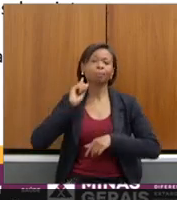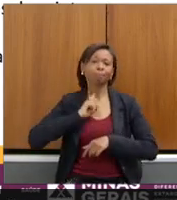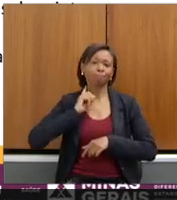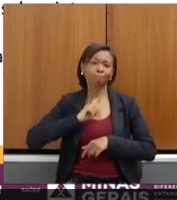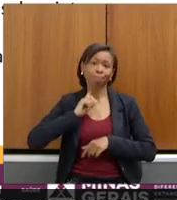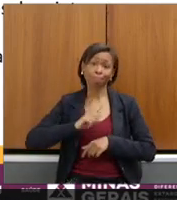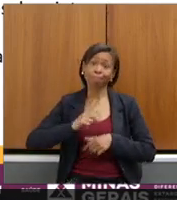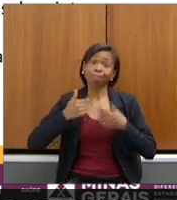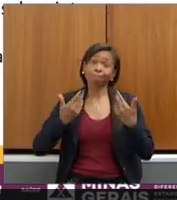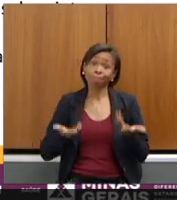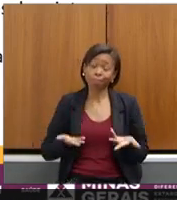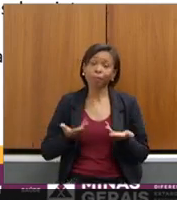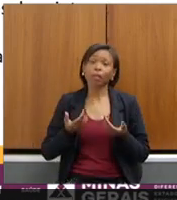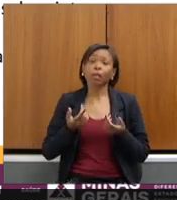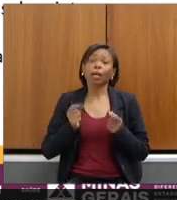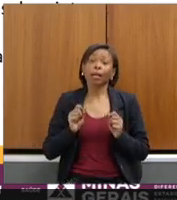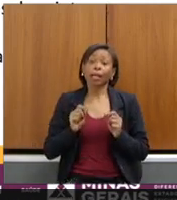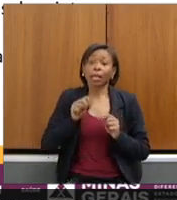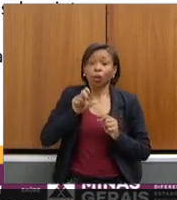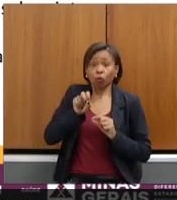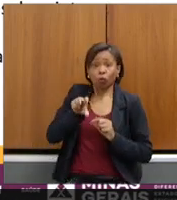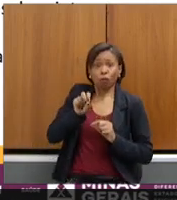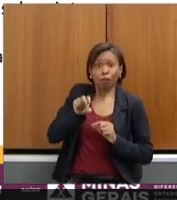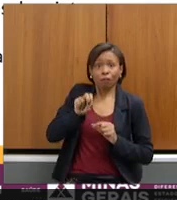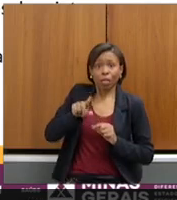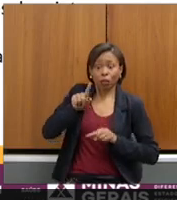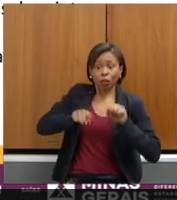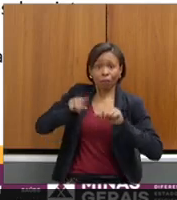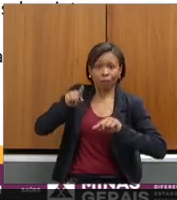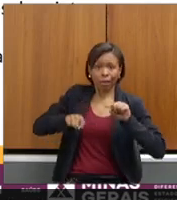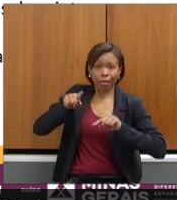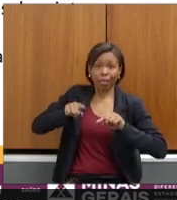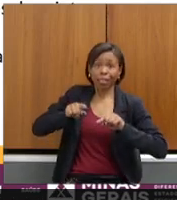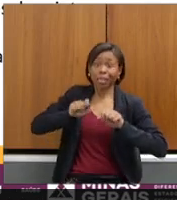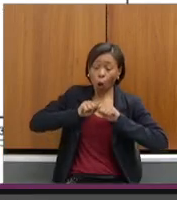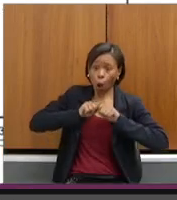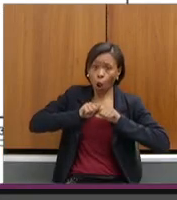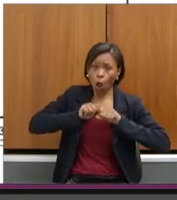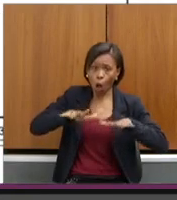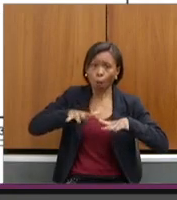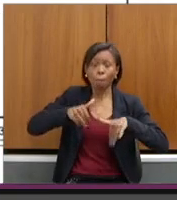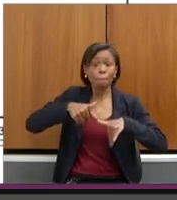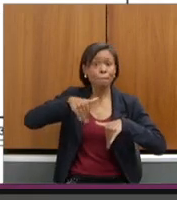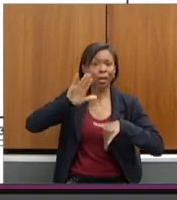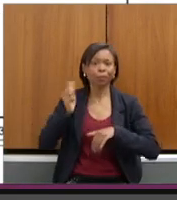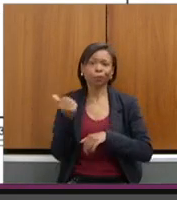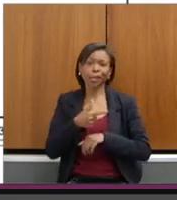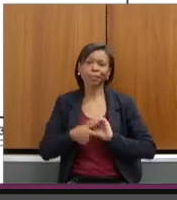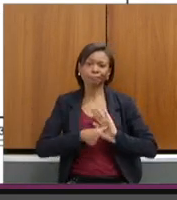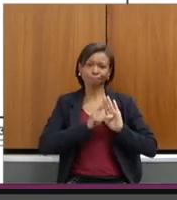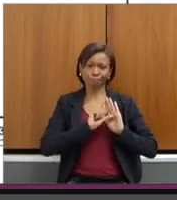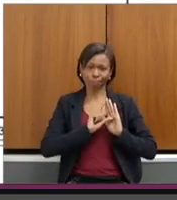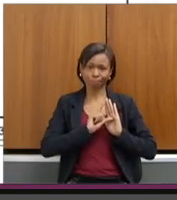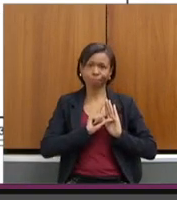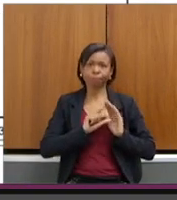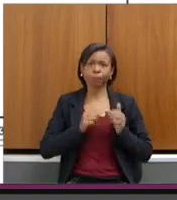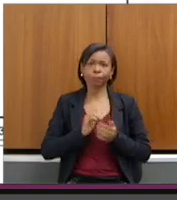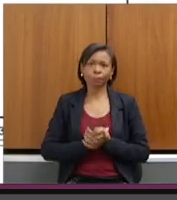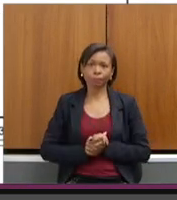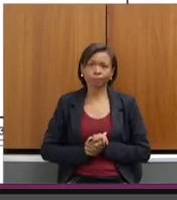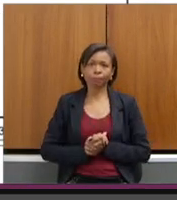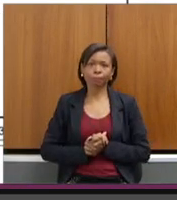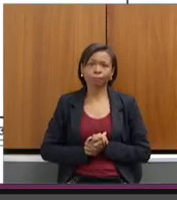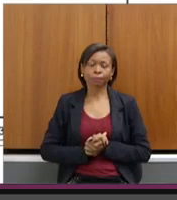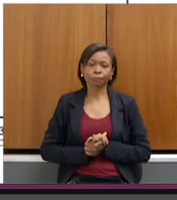se chama atenção e são variantes que tem um Contagem o maior do que a Cepa anterior e é esse